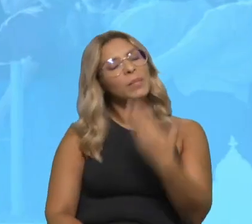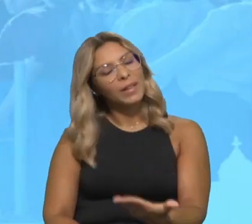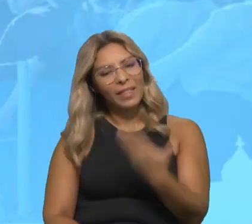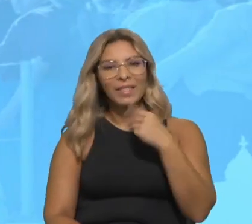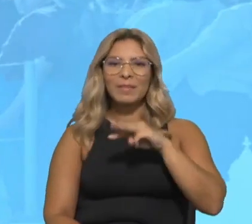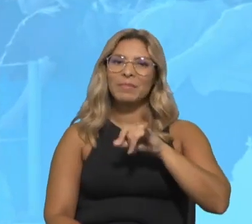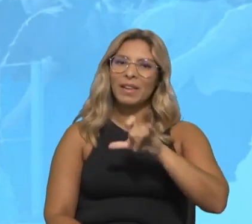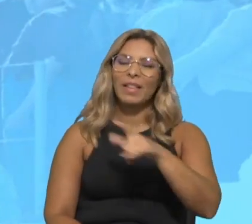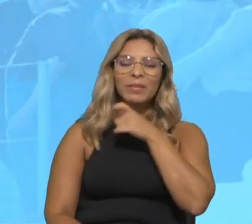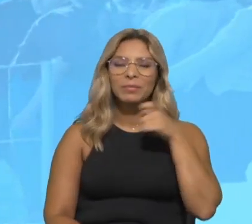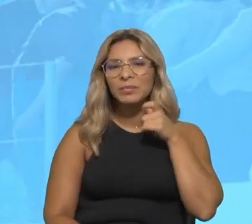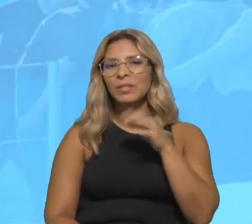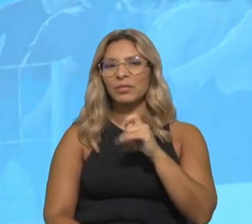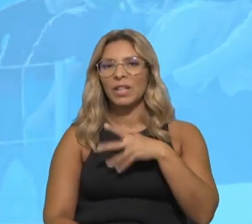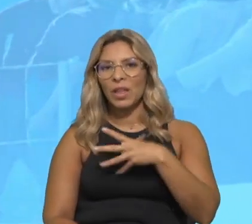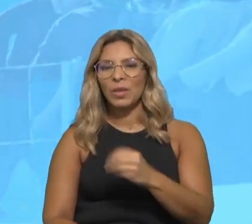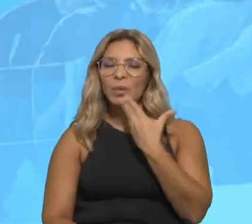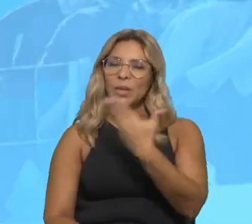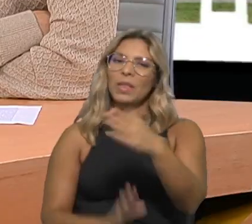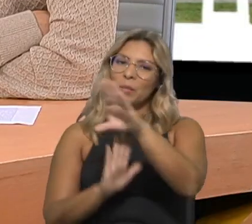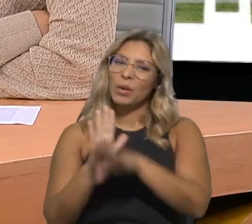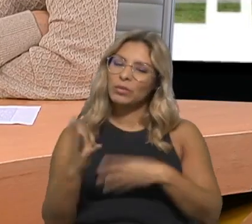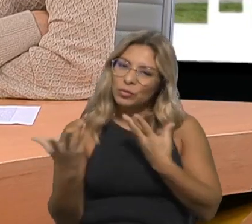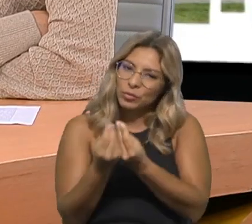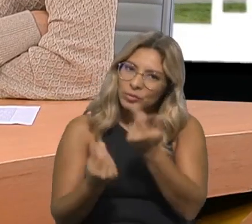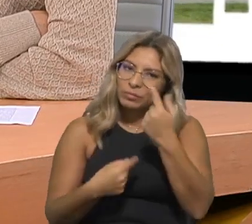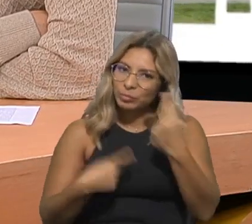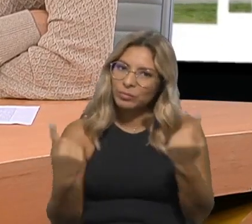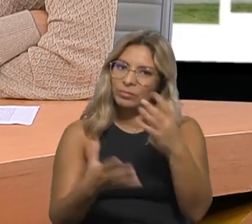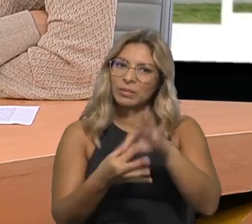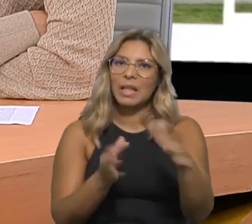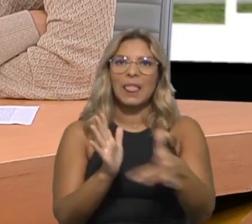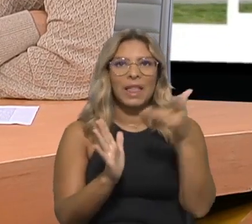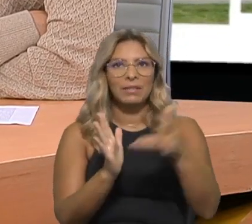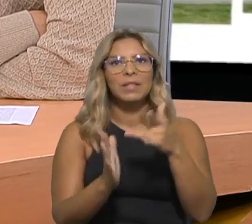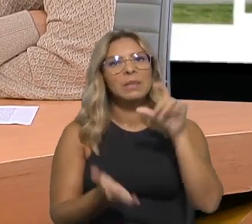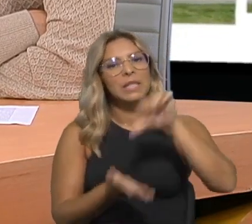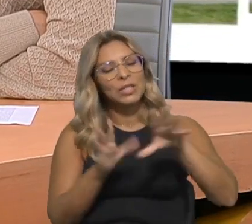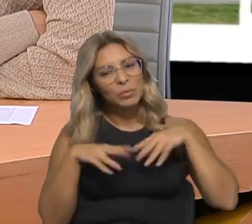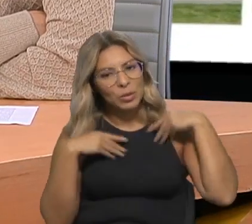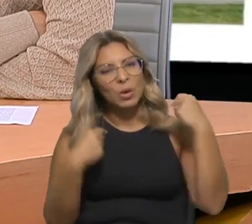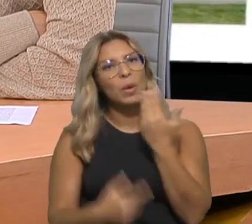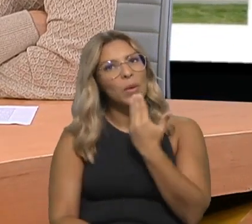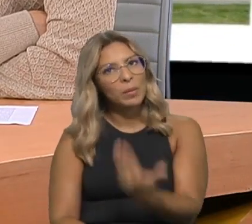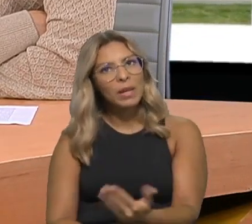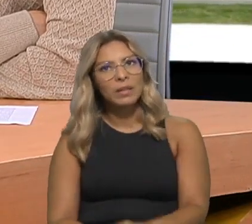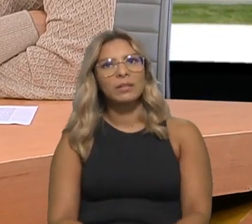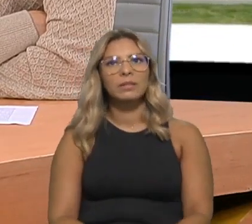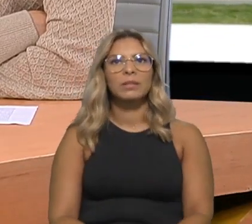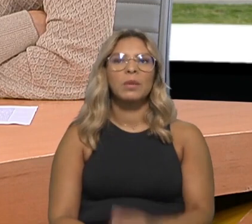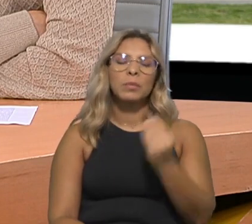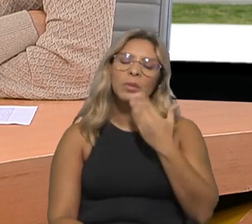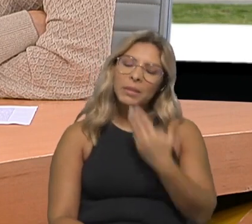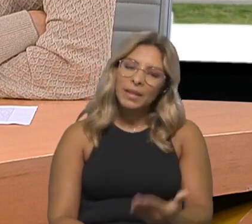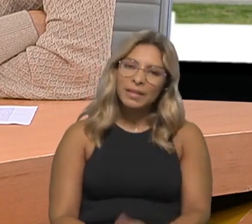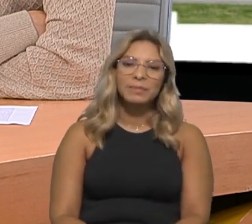Padre Fernando agradeço terem estado aqui no programa eia a apresentar este livro e também o centro de diade muito obrigado por terem estado no programa